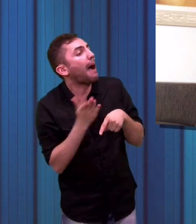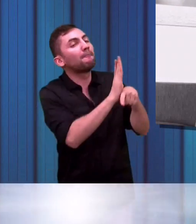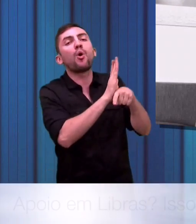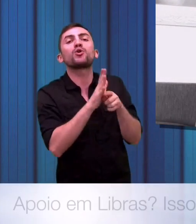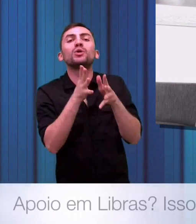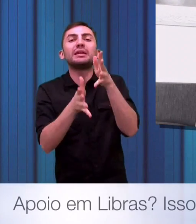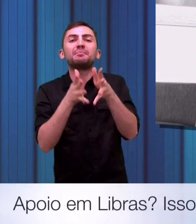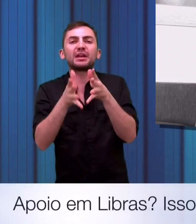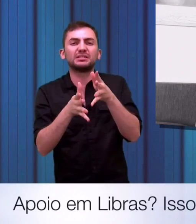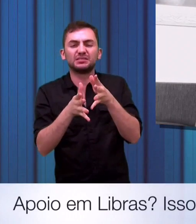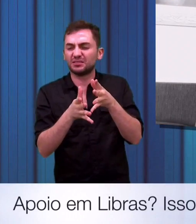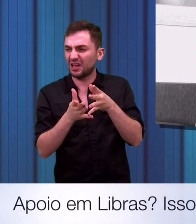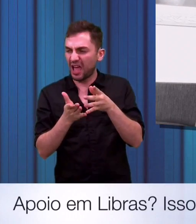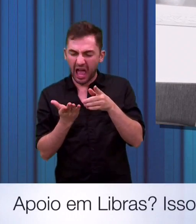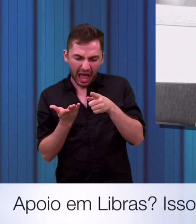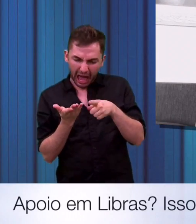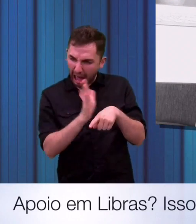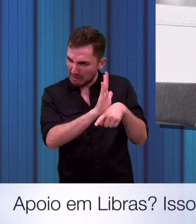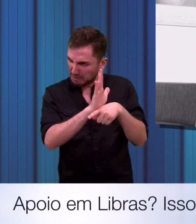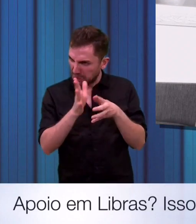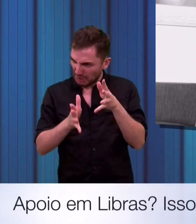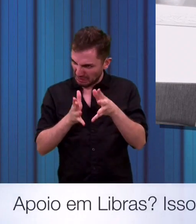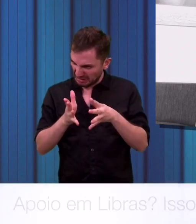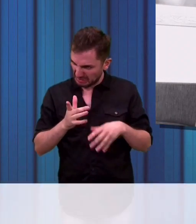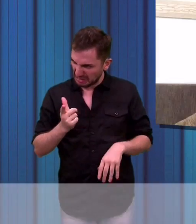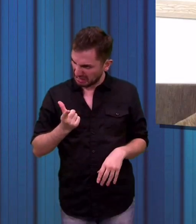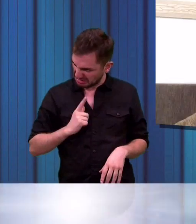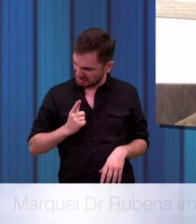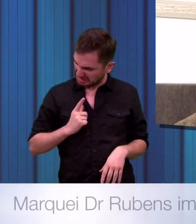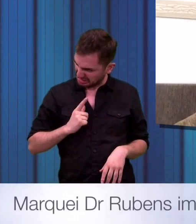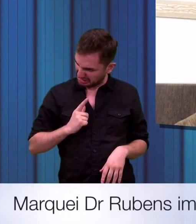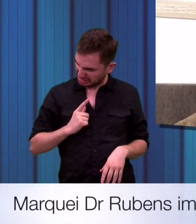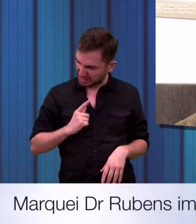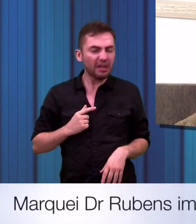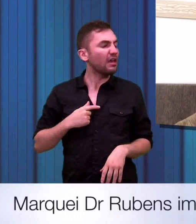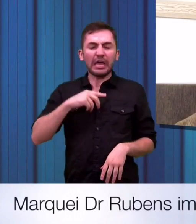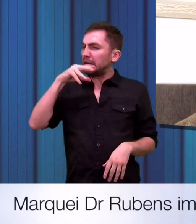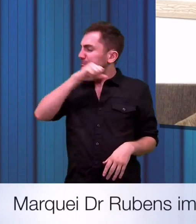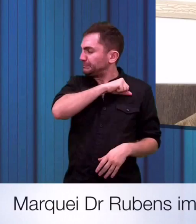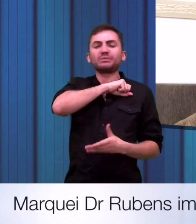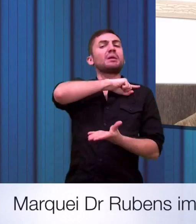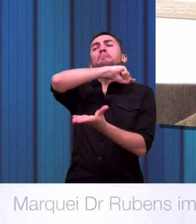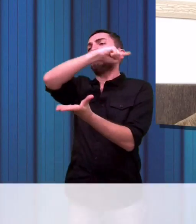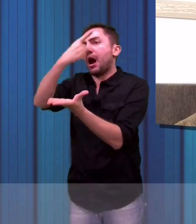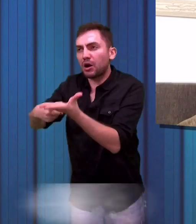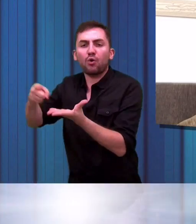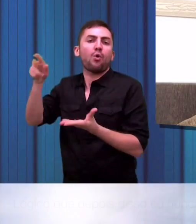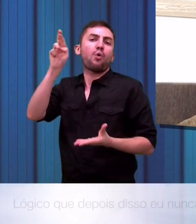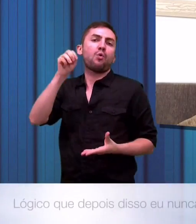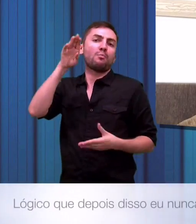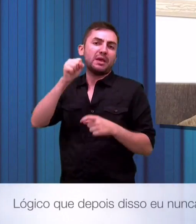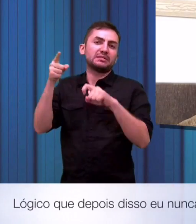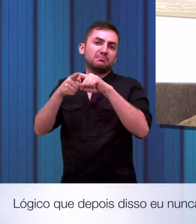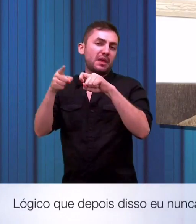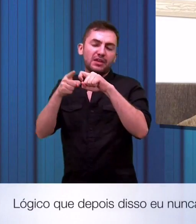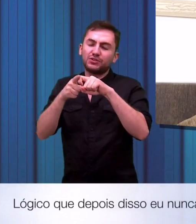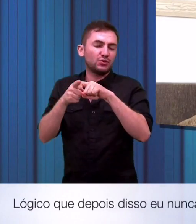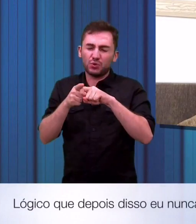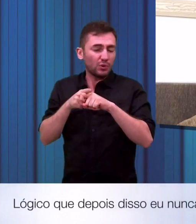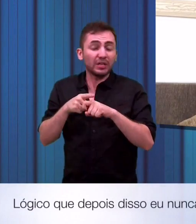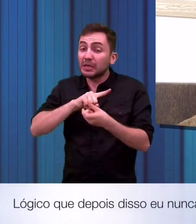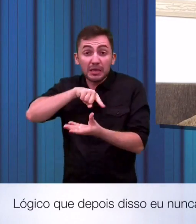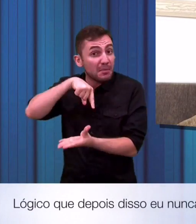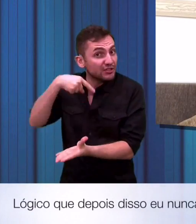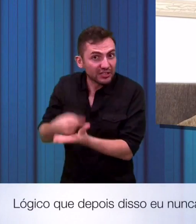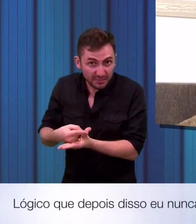em Libras. Apoio em Libras? Isso existe? Marquei o Dr. Rubens imediatamente. Lógico que depois